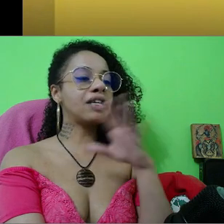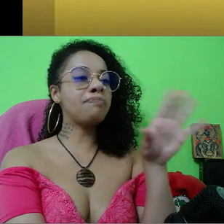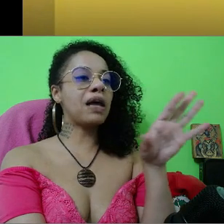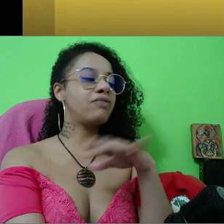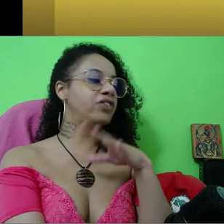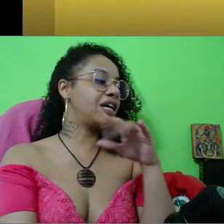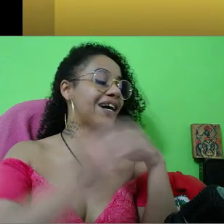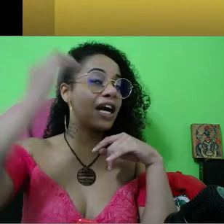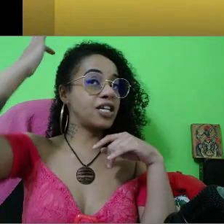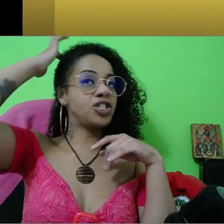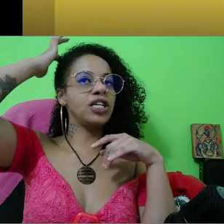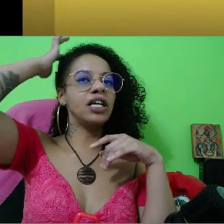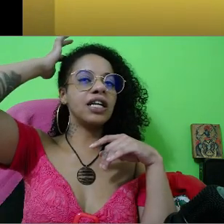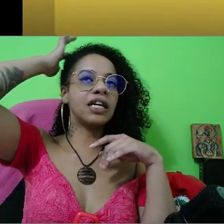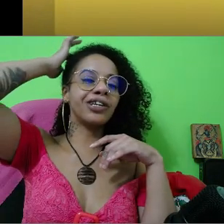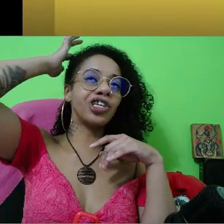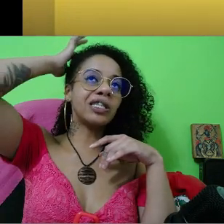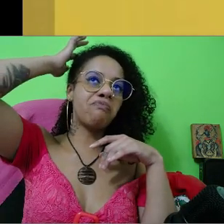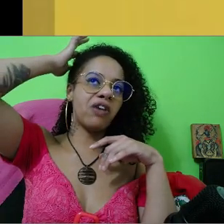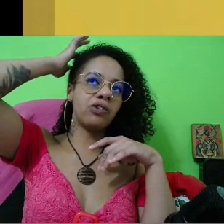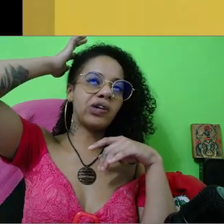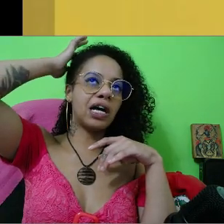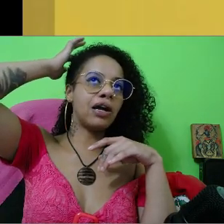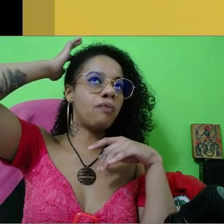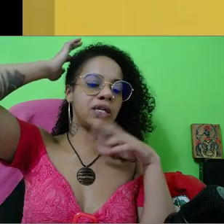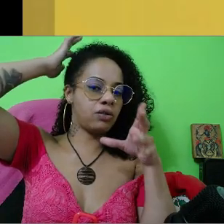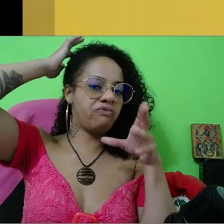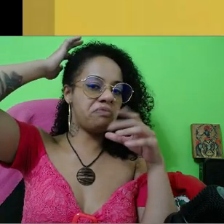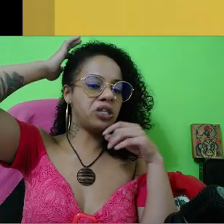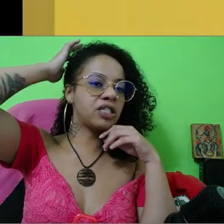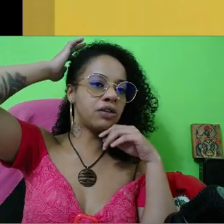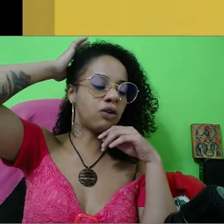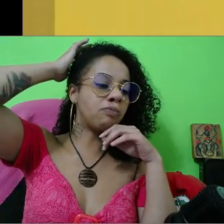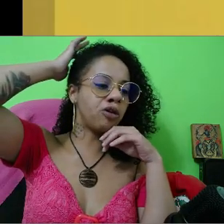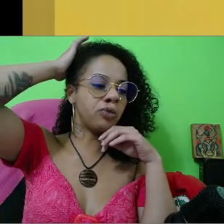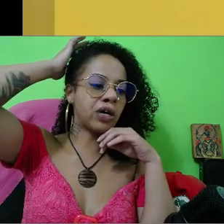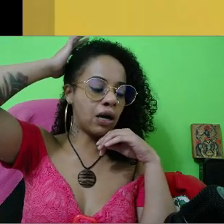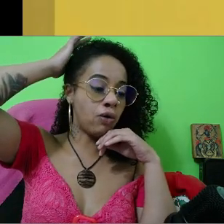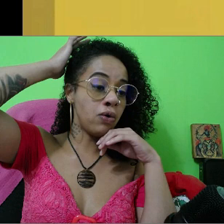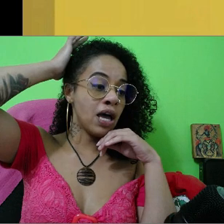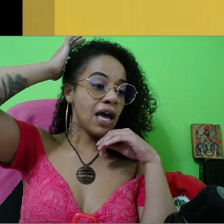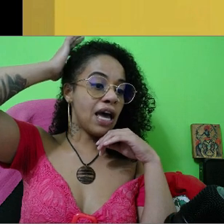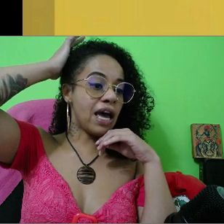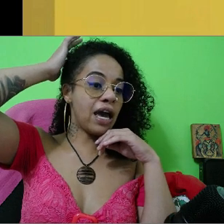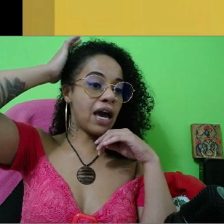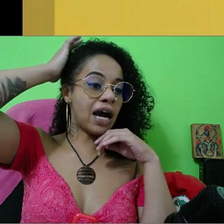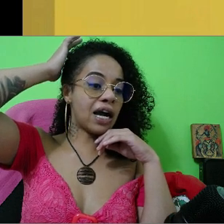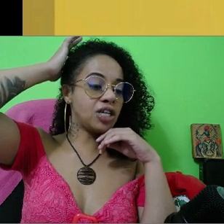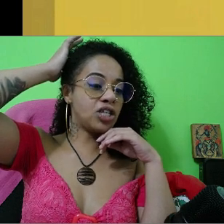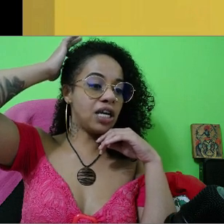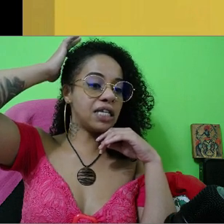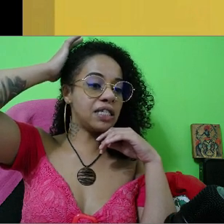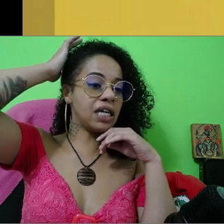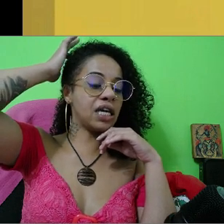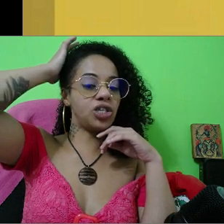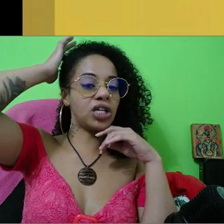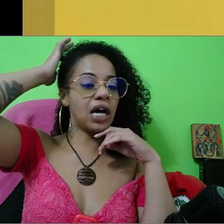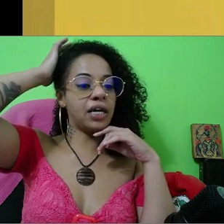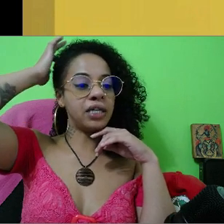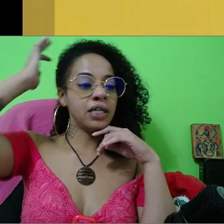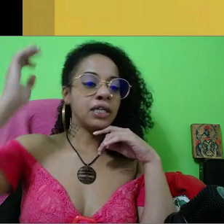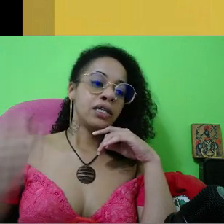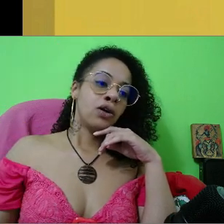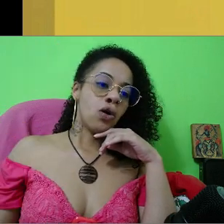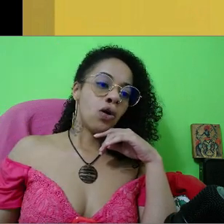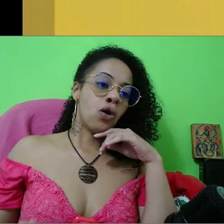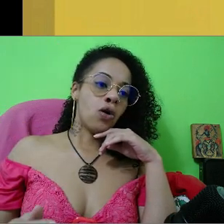Outra palavrinha é a cartilha né que a gente sempre fala no canal mas obviamente que você não acompanha o meu canal é a cartilha é a seguinte